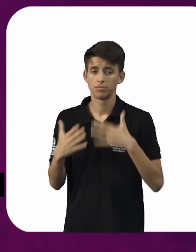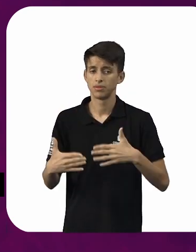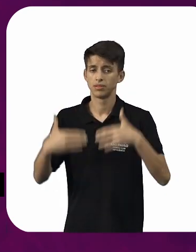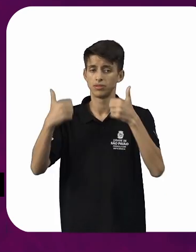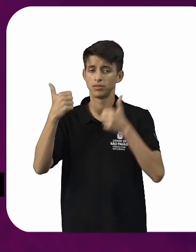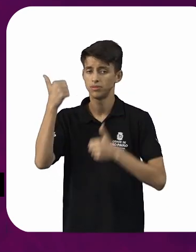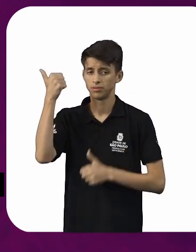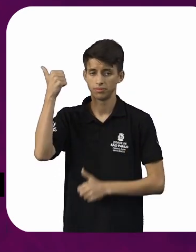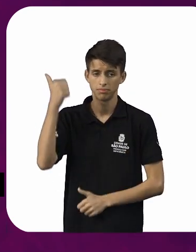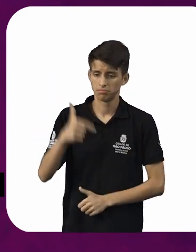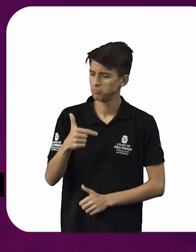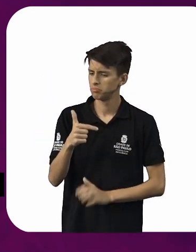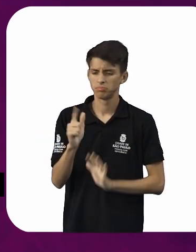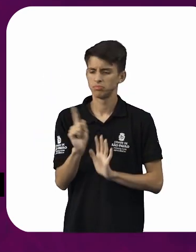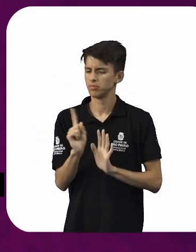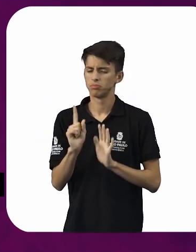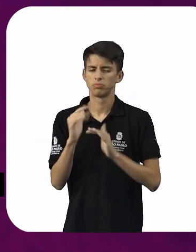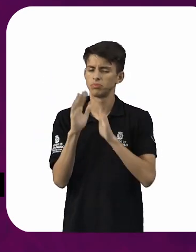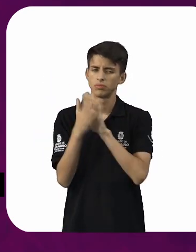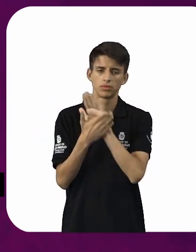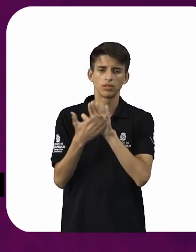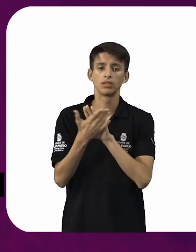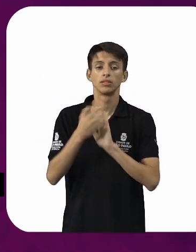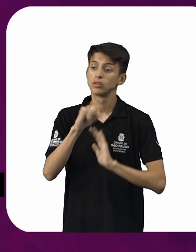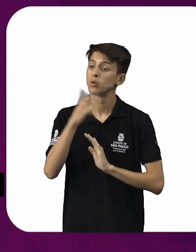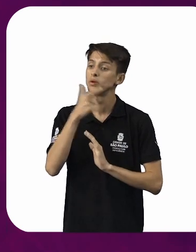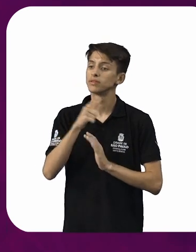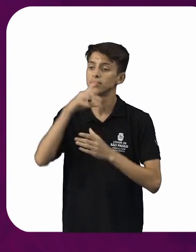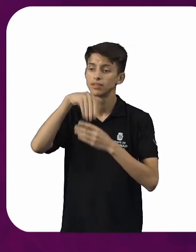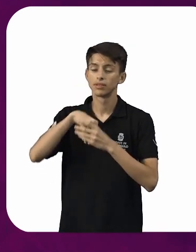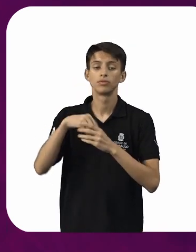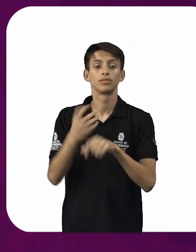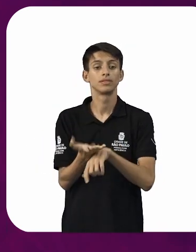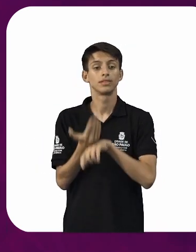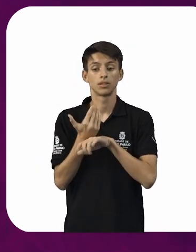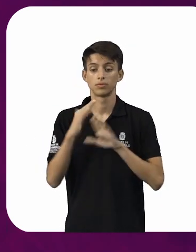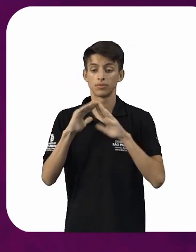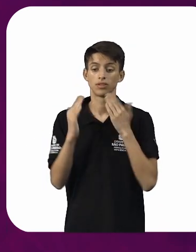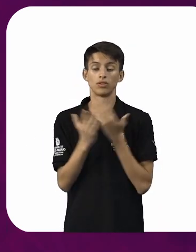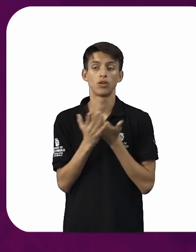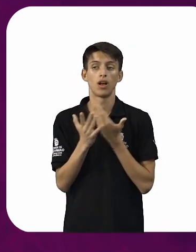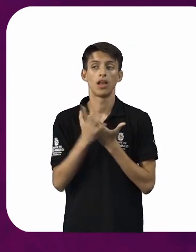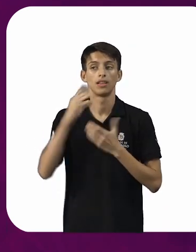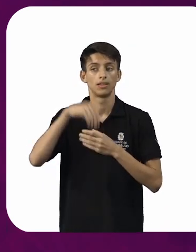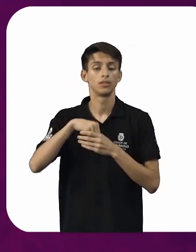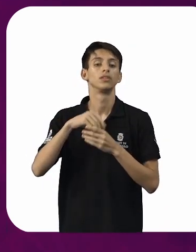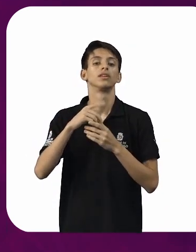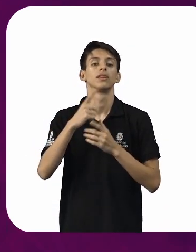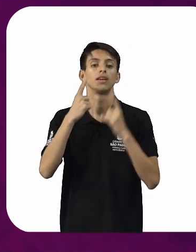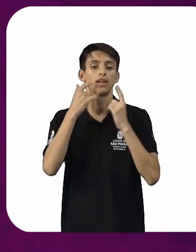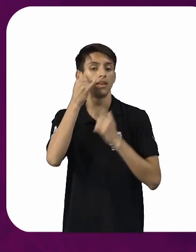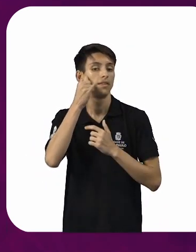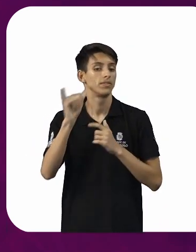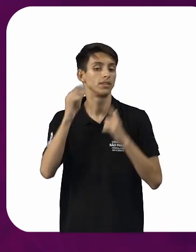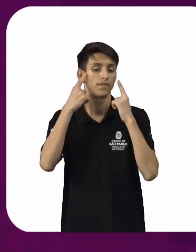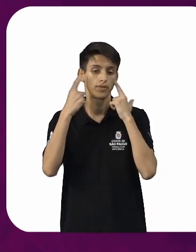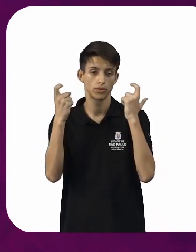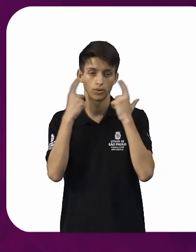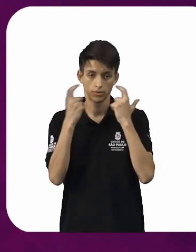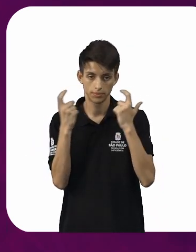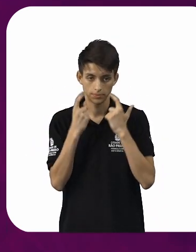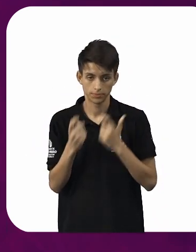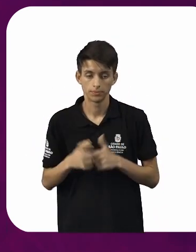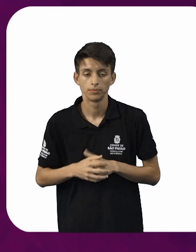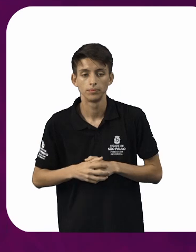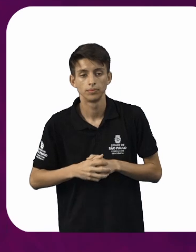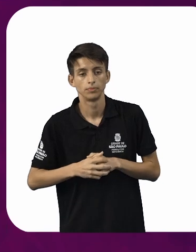nem pior que ninguém, ele é diferente. E é isso, se a gente conseguir fazer isso desde cedo, a gente evita muita violência e